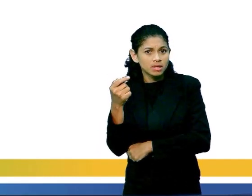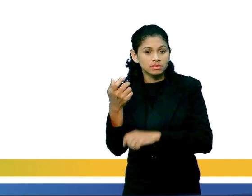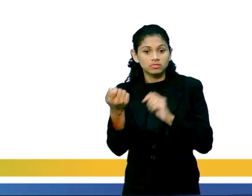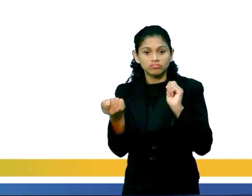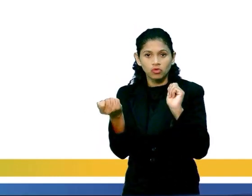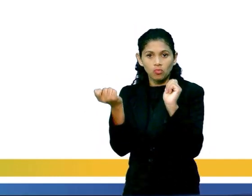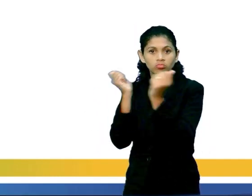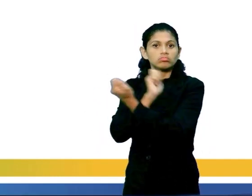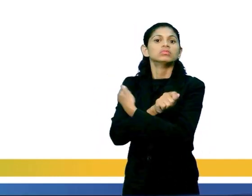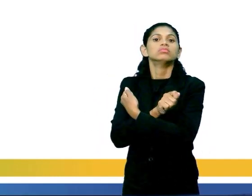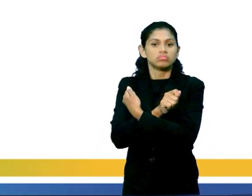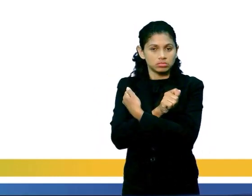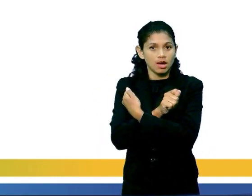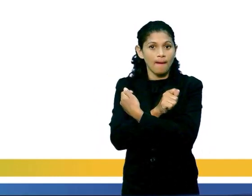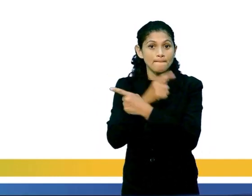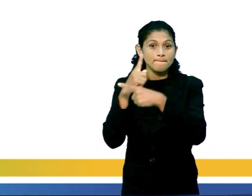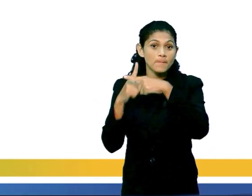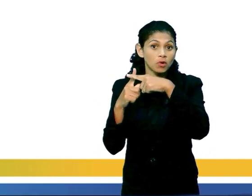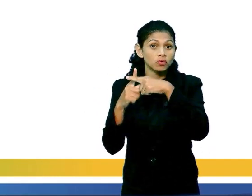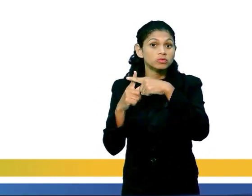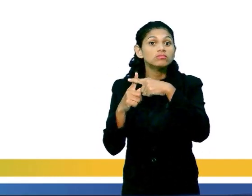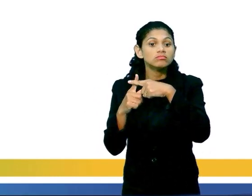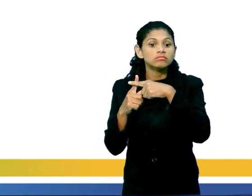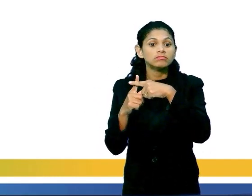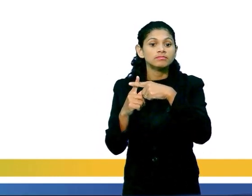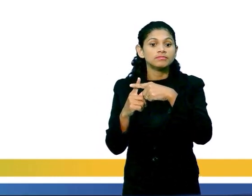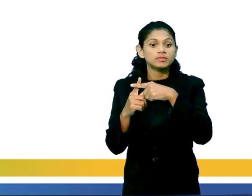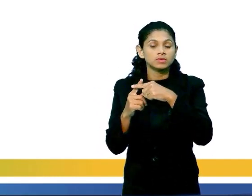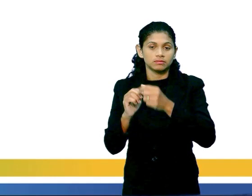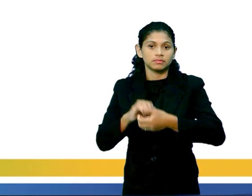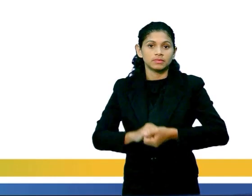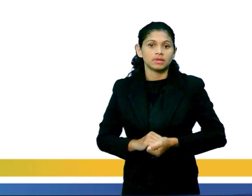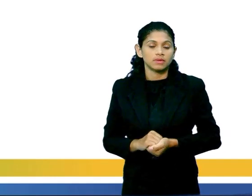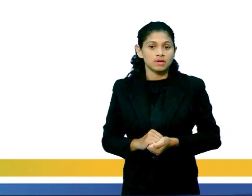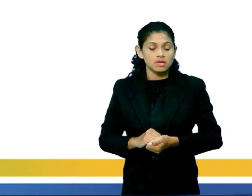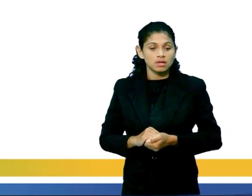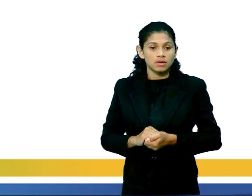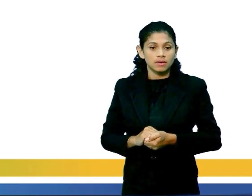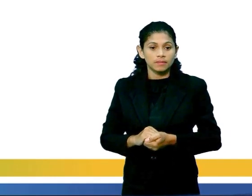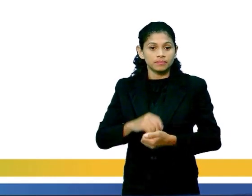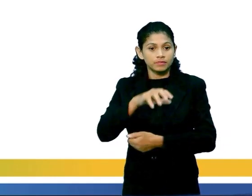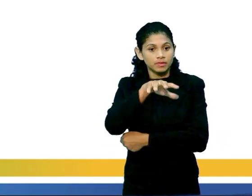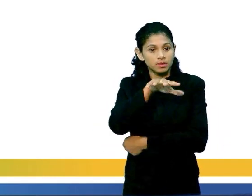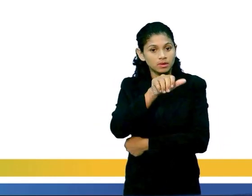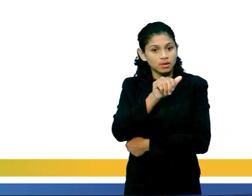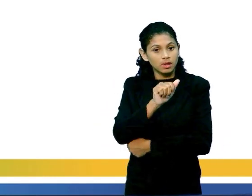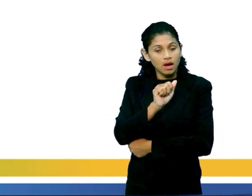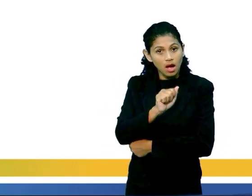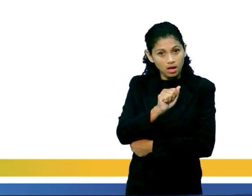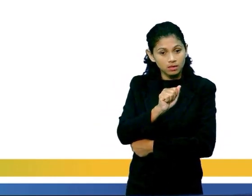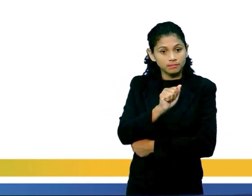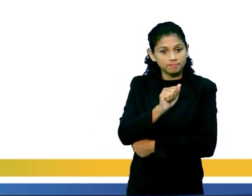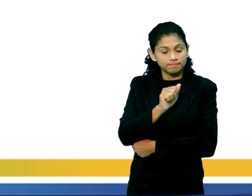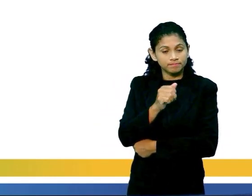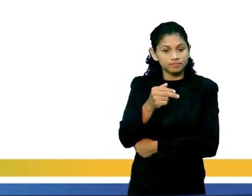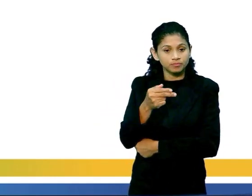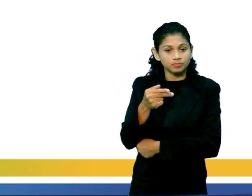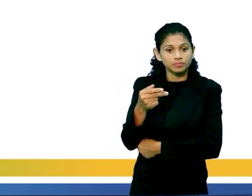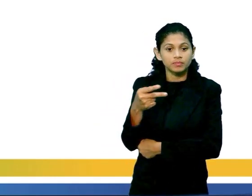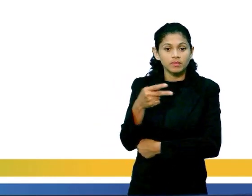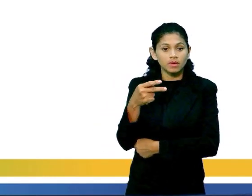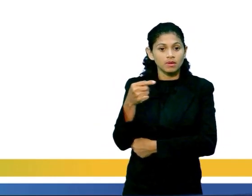5.625, que está multiplicando o A, vai ficar dividindo. E nós temos o seguinte resultado. A é igual